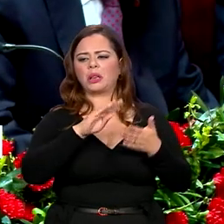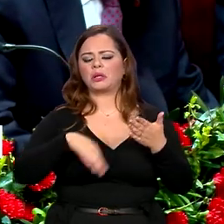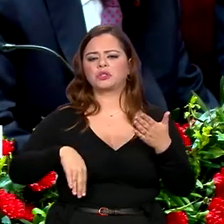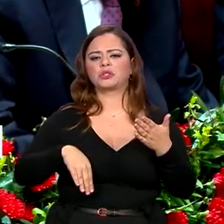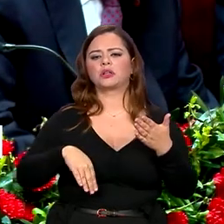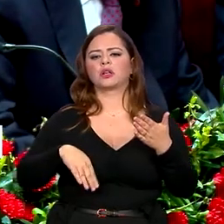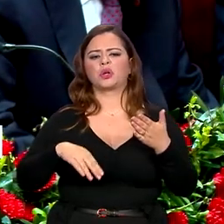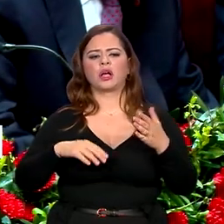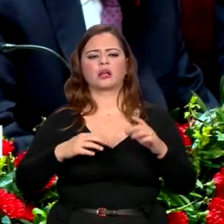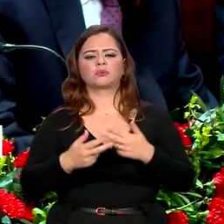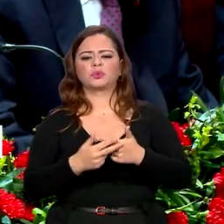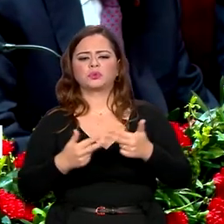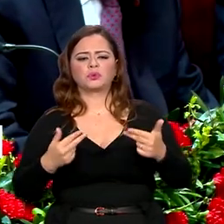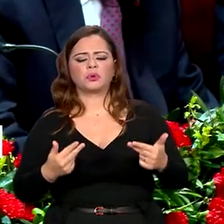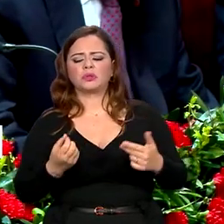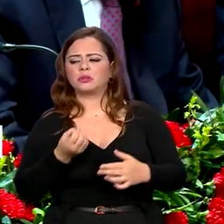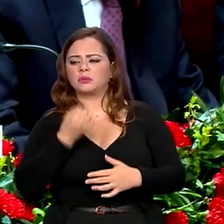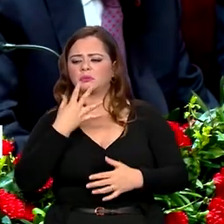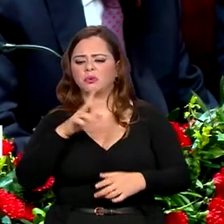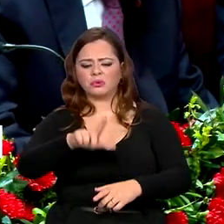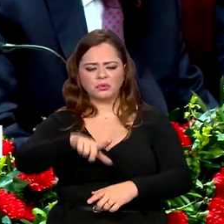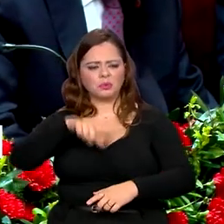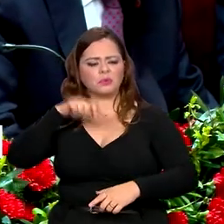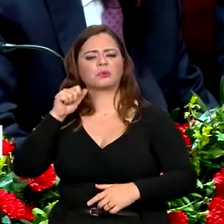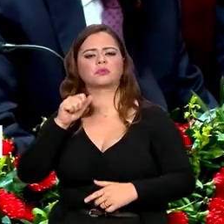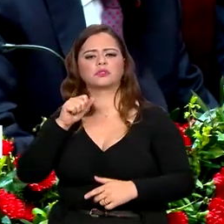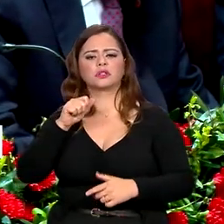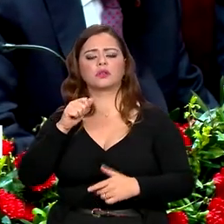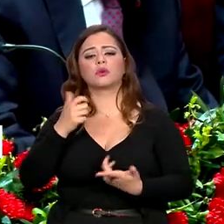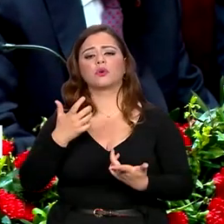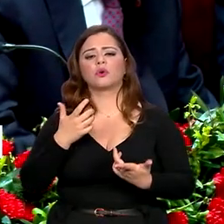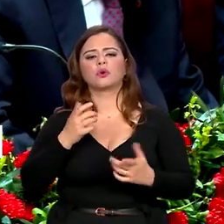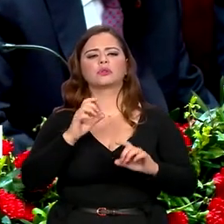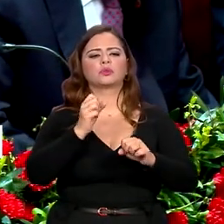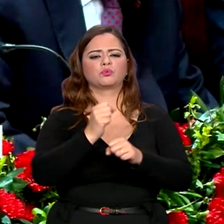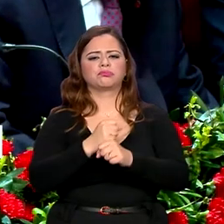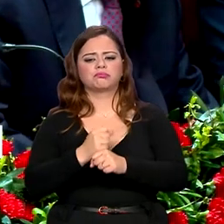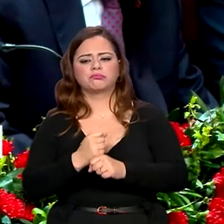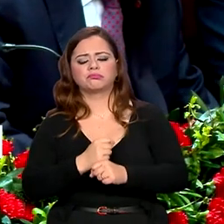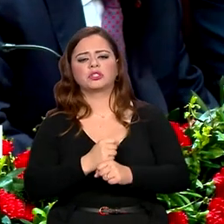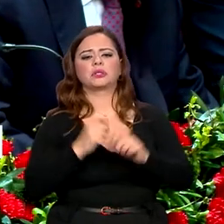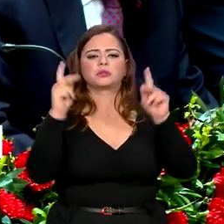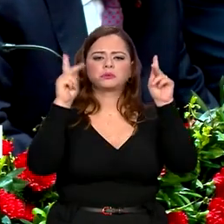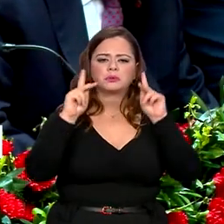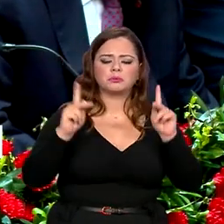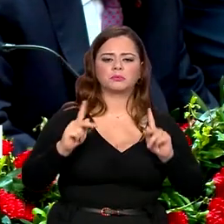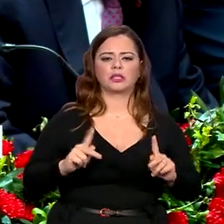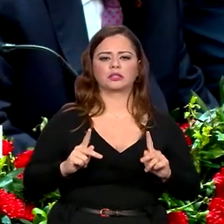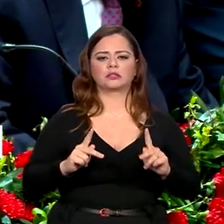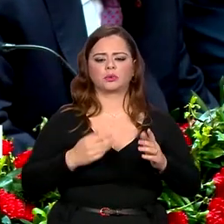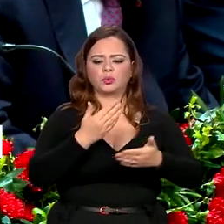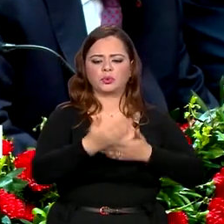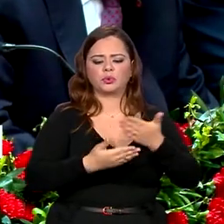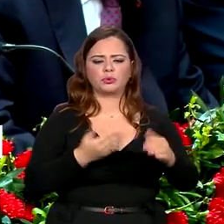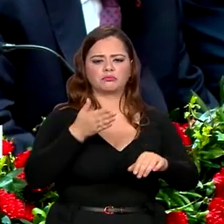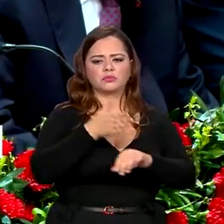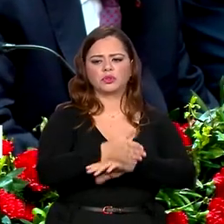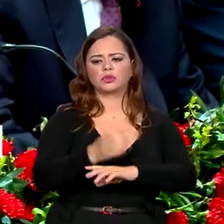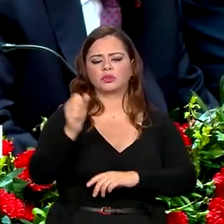benefícios conquistados no continente em décadas de paz, cooperação e desenvolvimento dentro da União